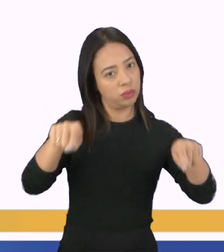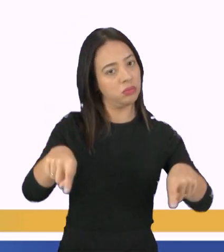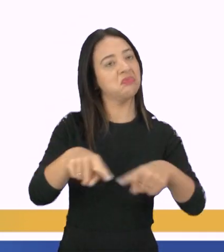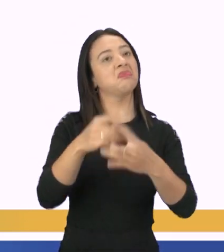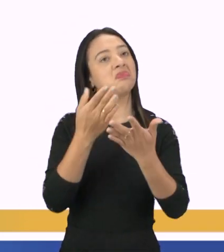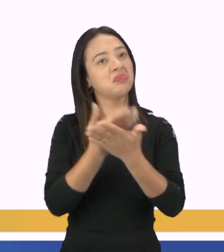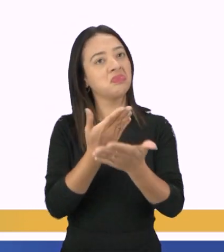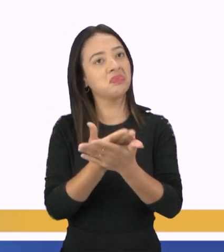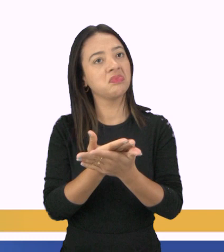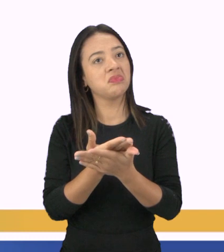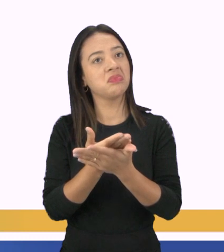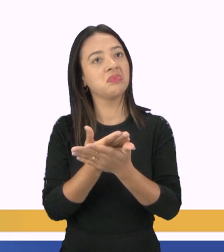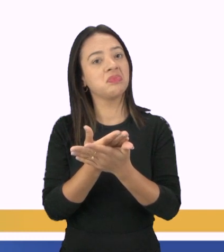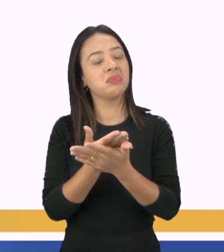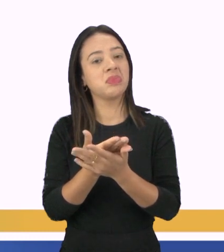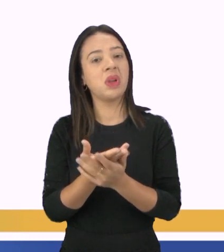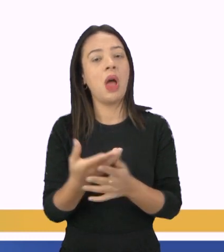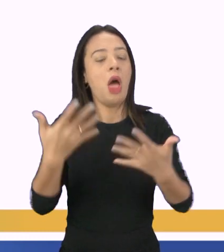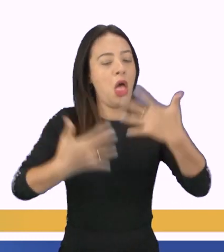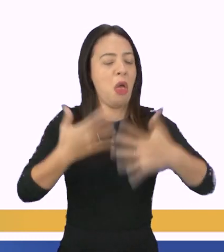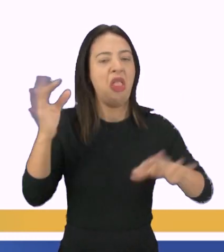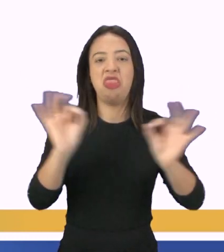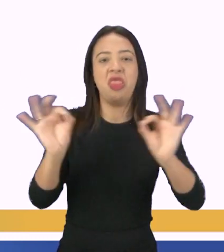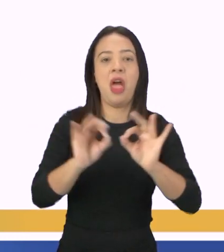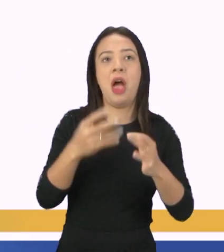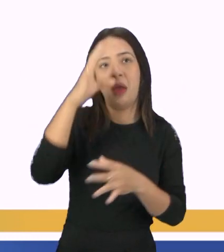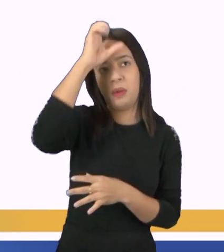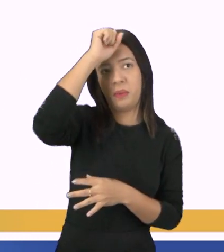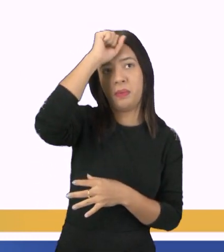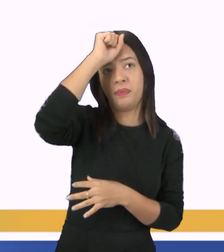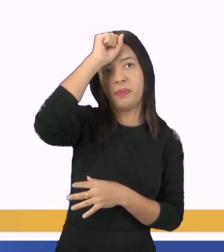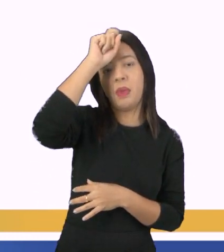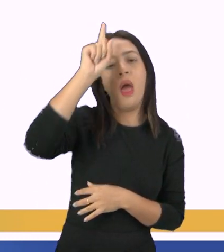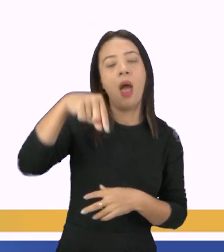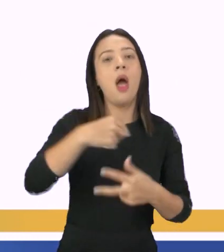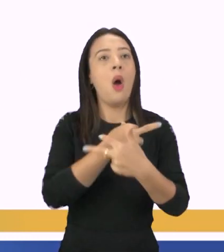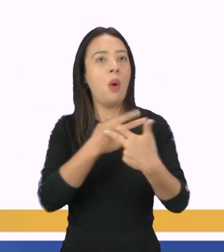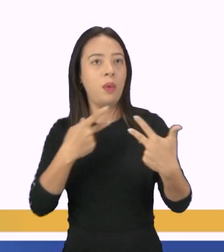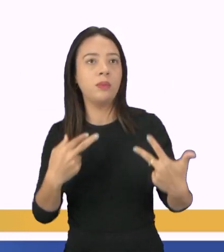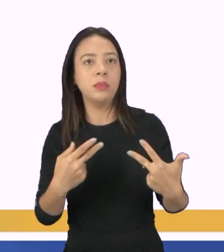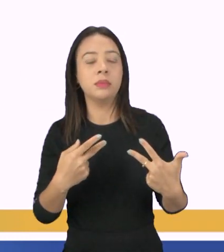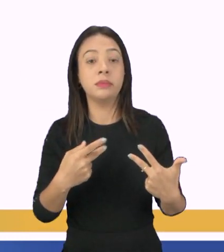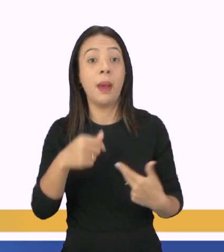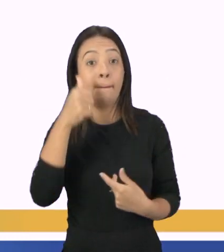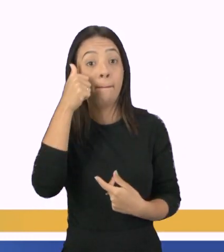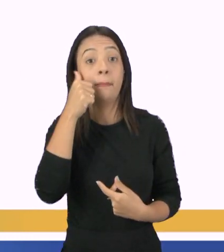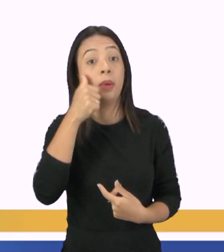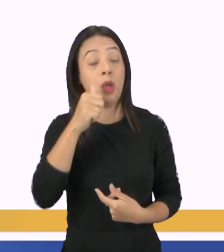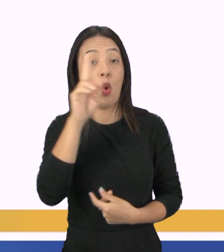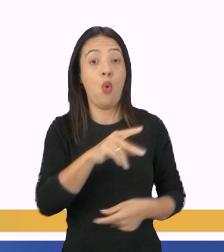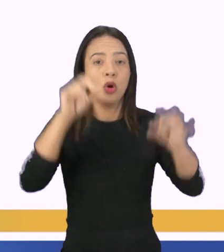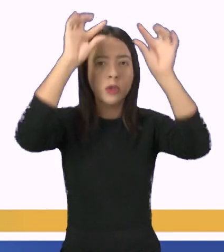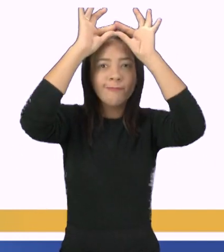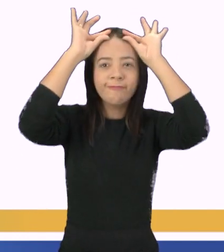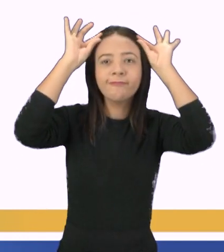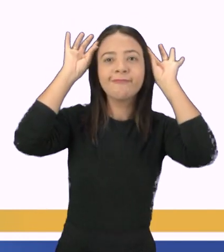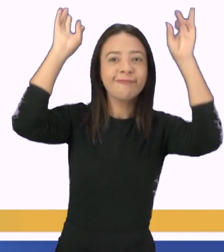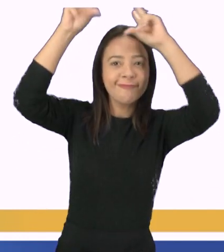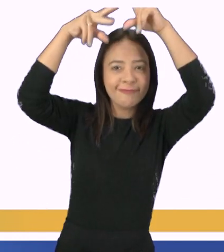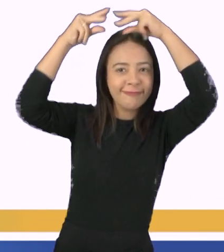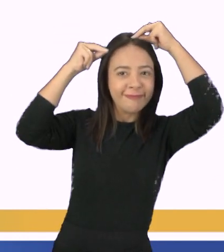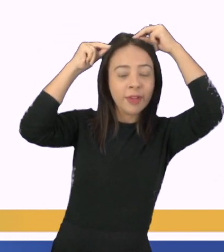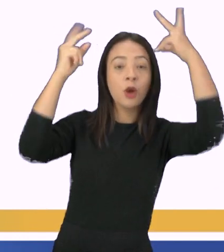aula? Não atrapalha a aprendizagem. É um adereço? As meninas usam tiaras e laços, os meninos usam